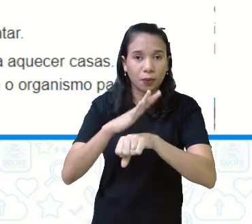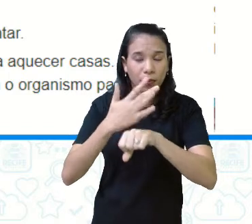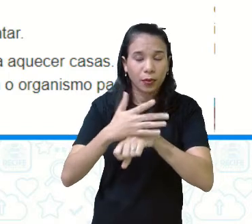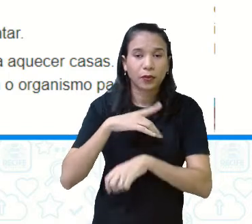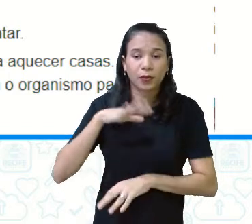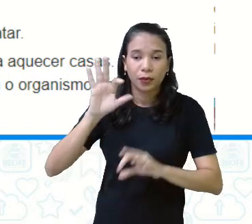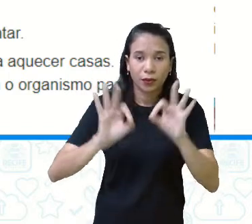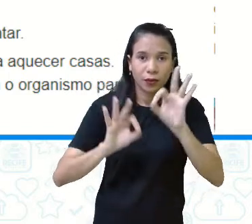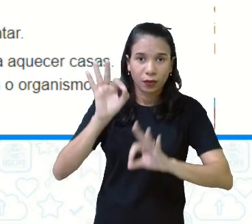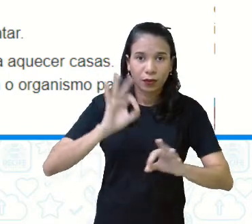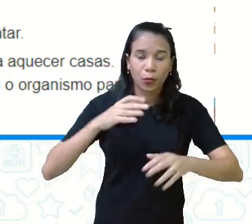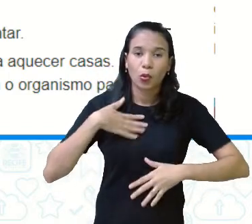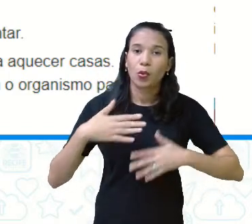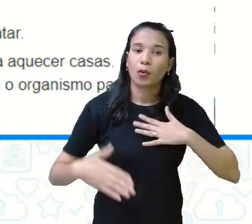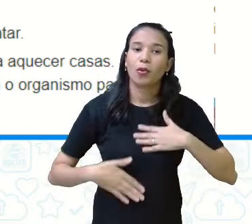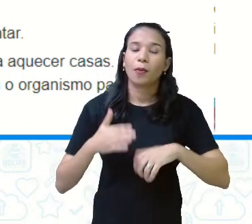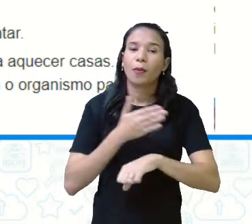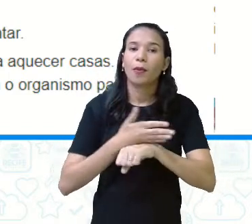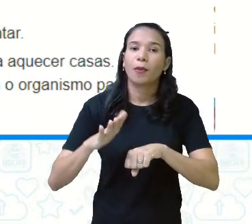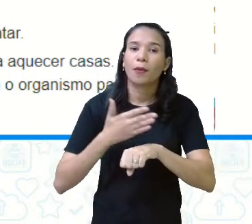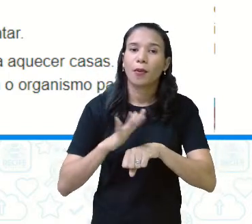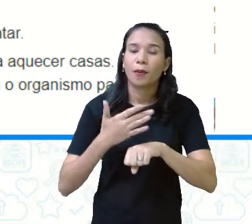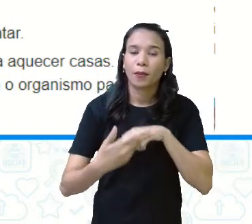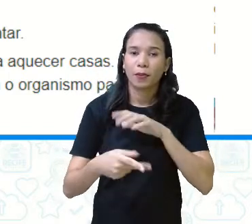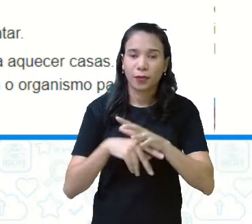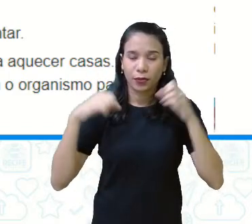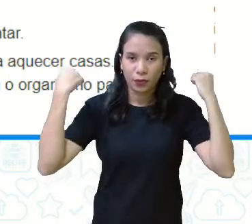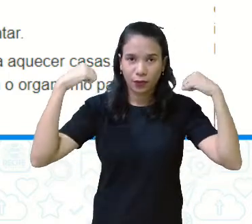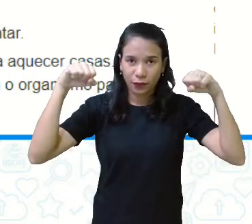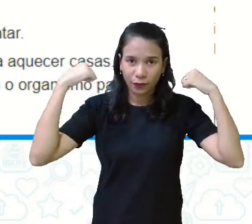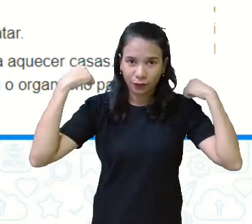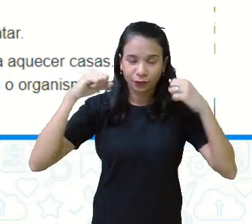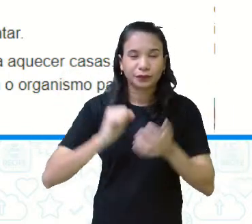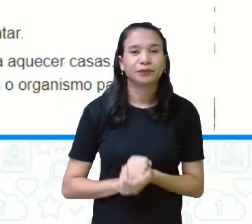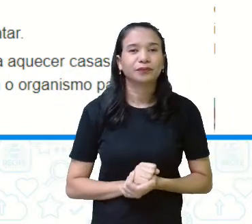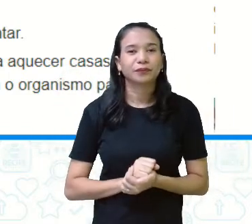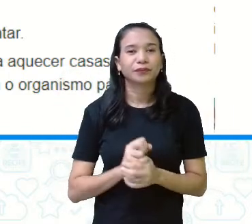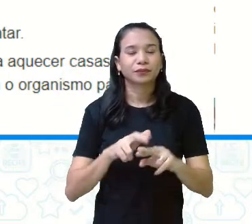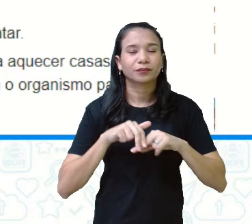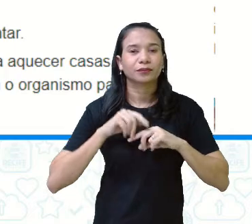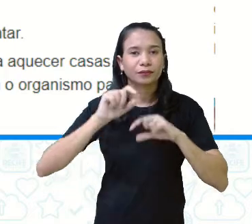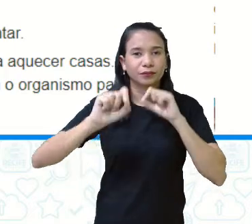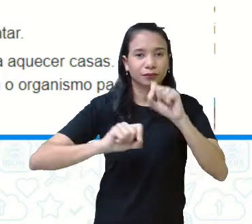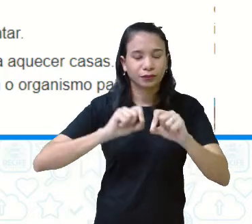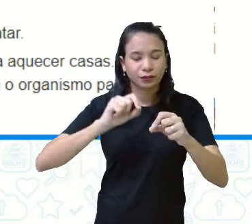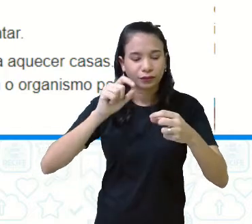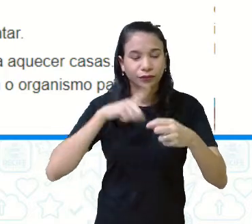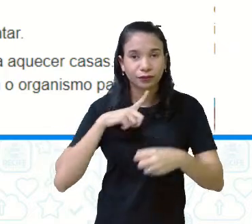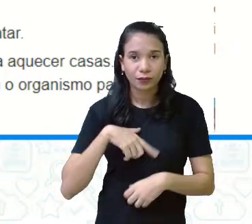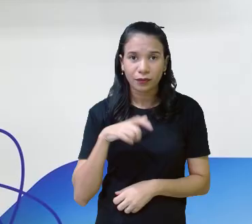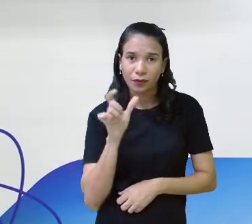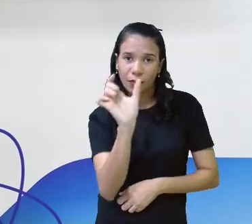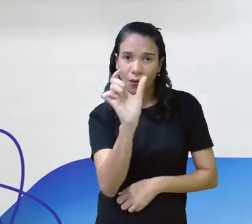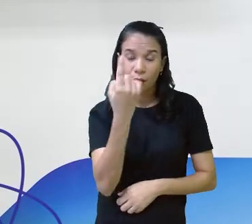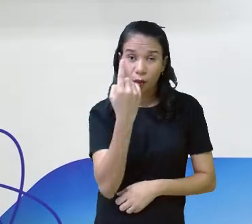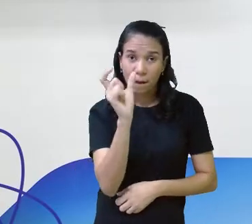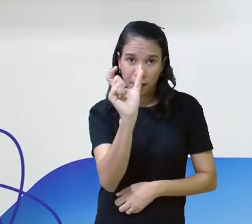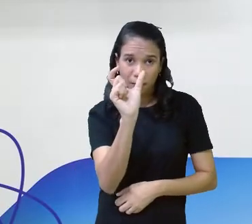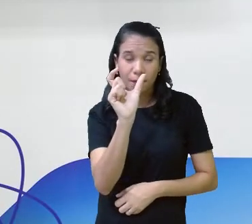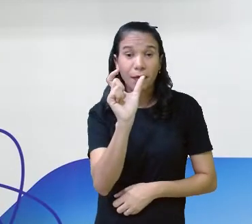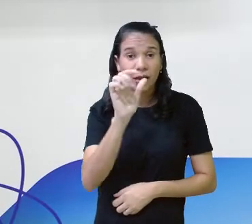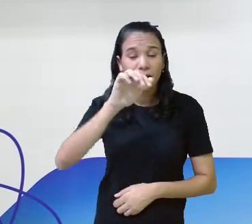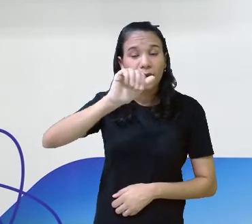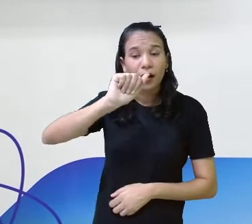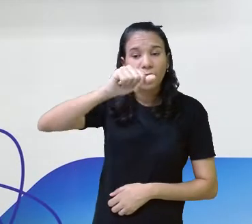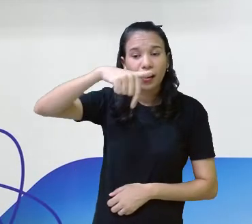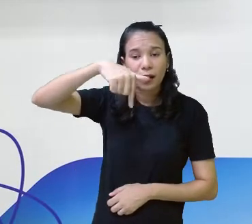que preparam o organismo para uma atividade física mais intensa. Então veja, aquecimento